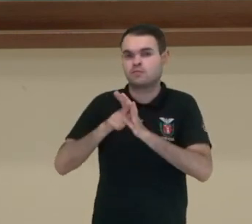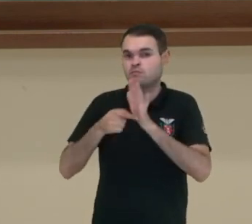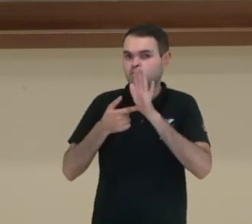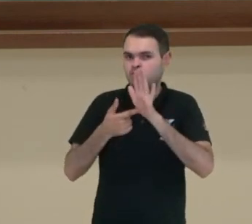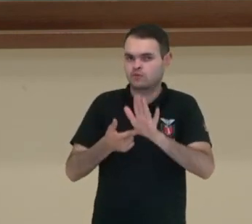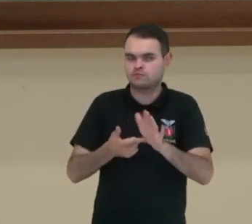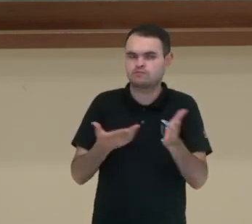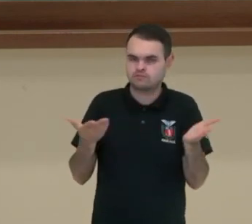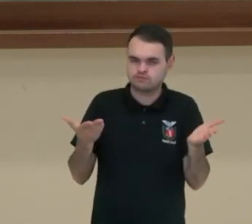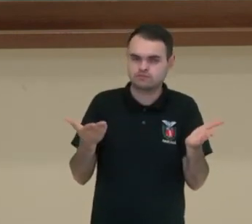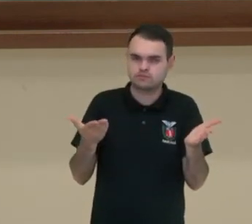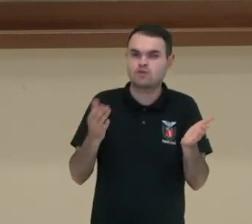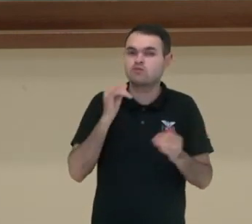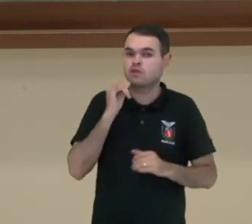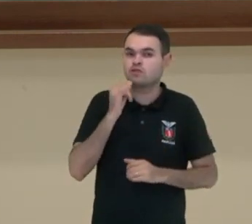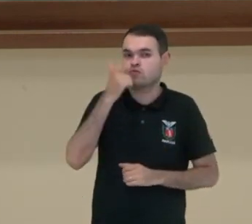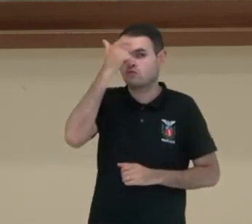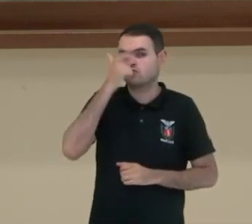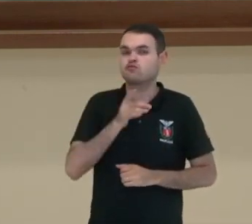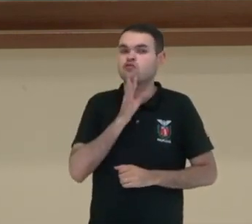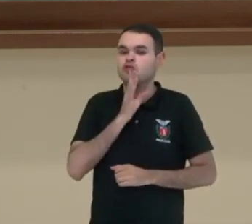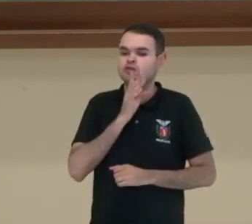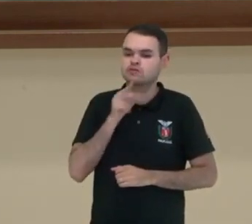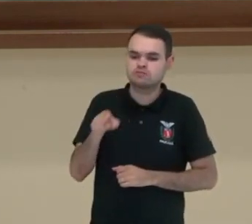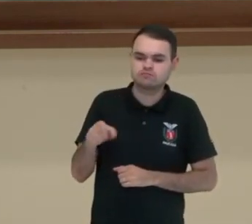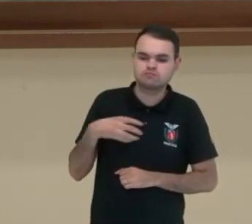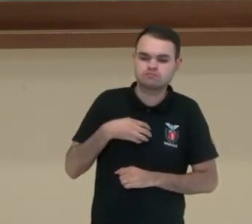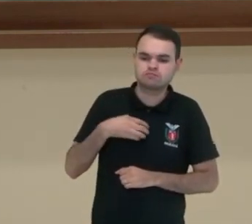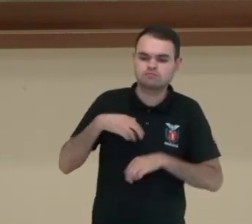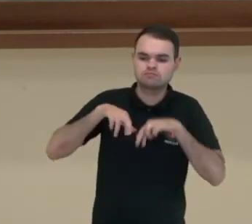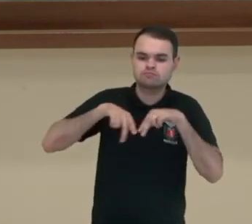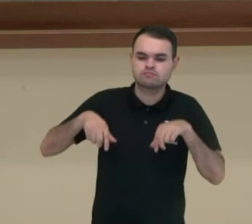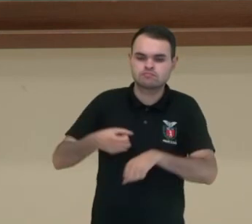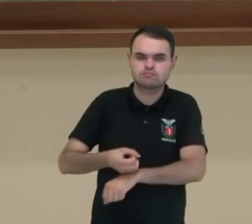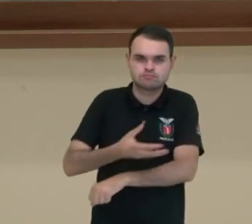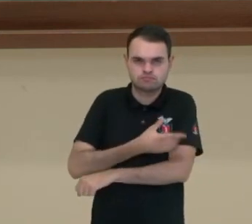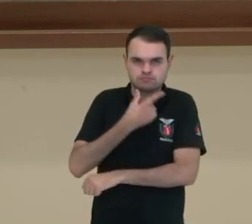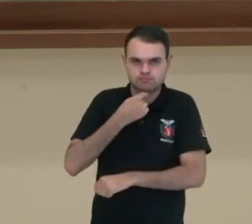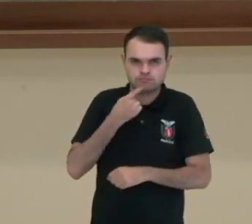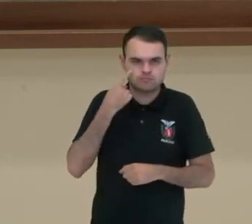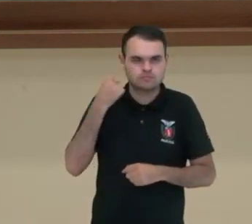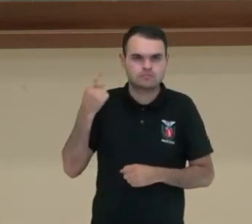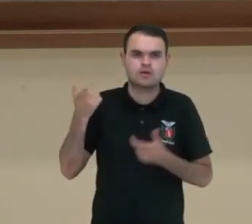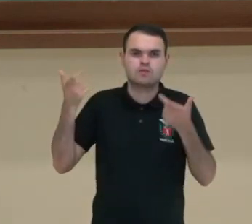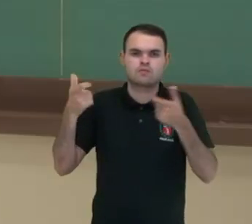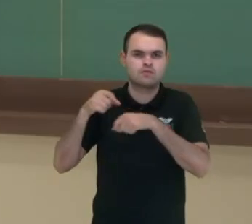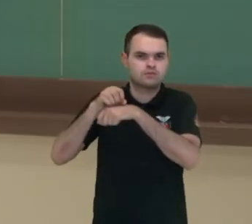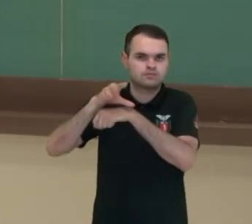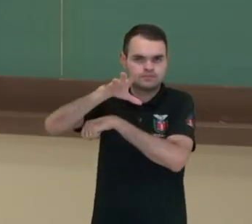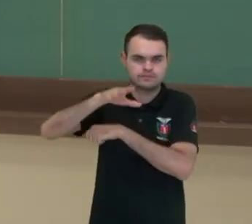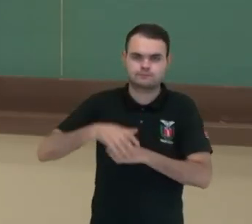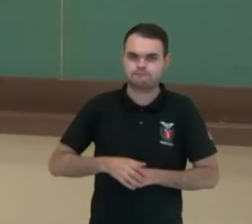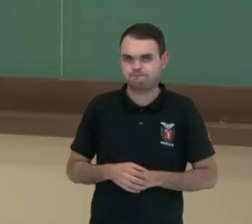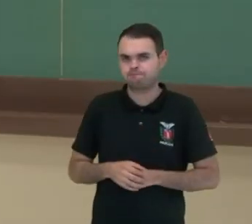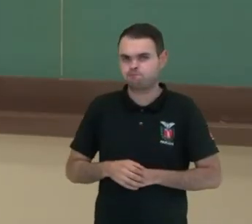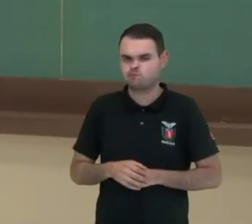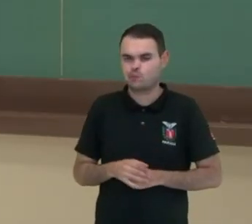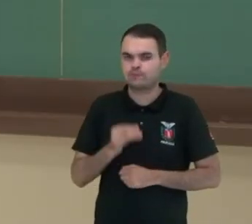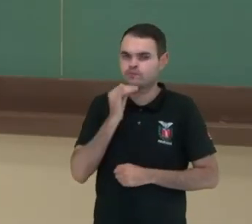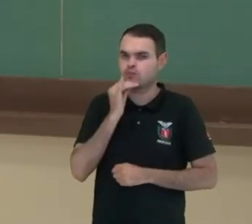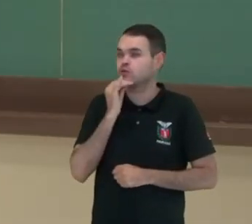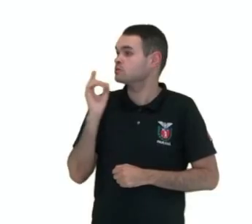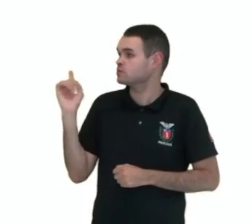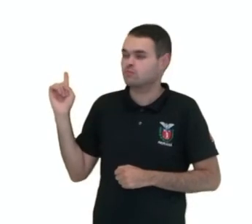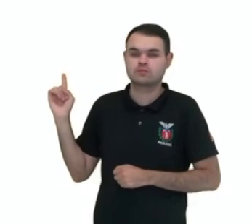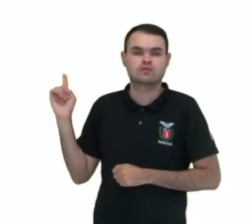demonstrar, né, que o narrador conhece os sentimentos do menino? Vamos ver um trecho que isso acontece? Olha lá, por